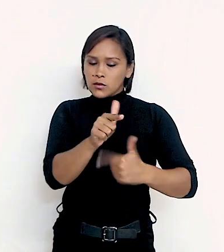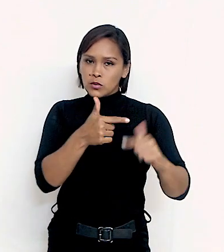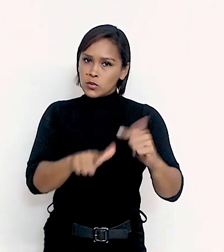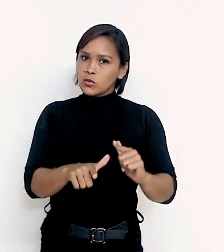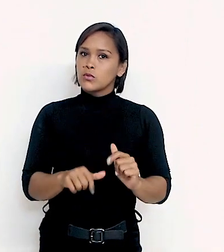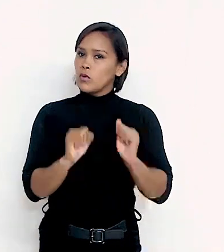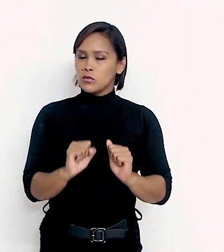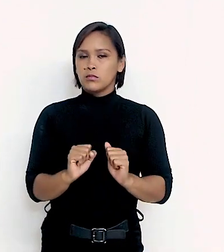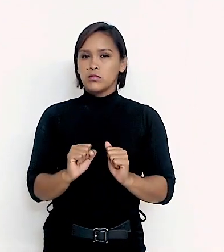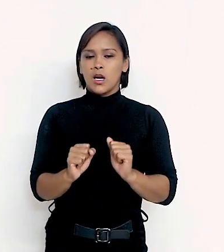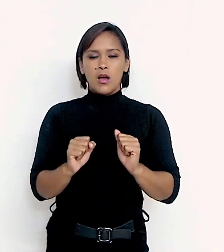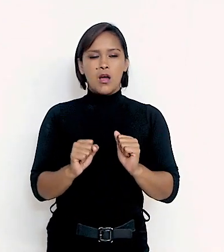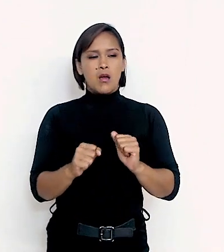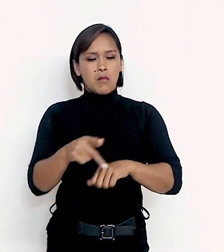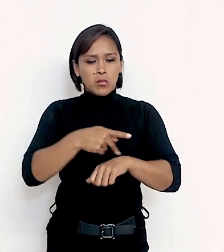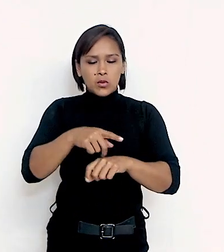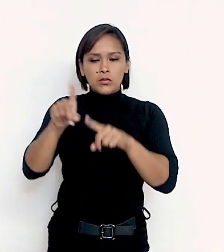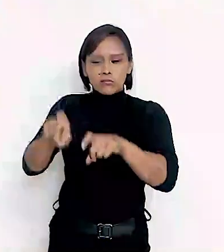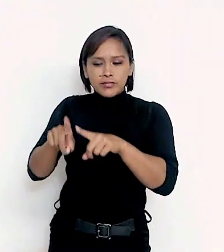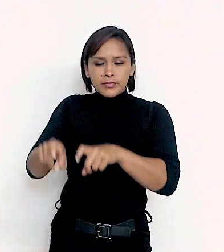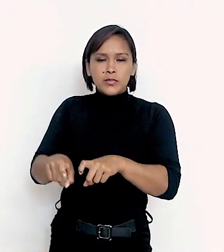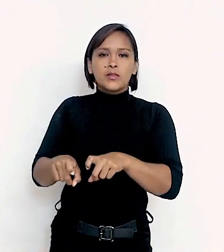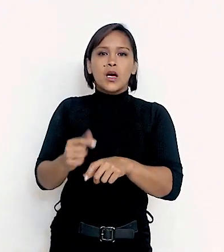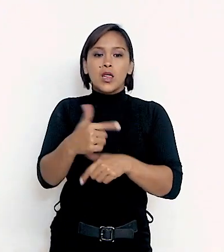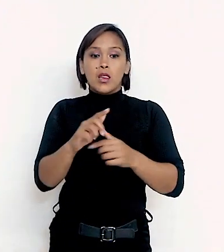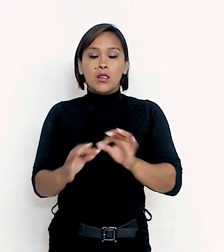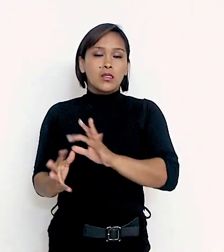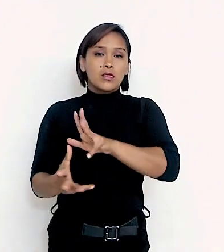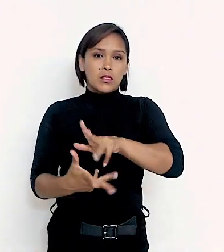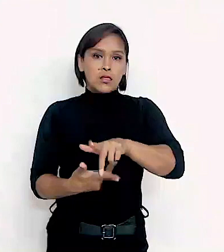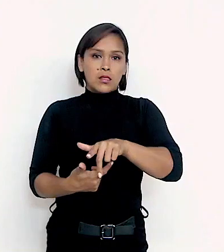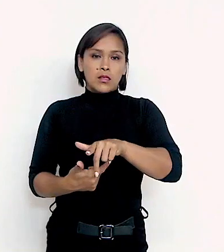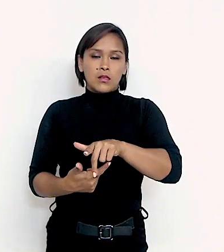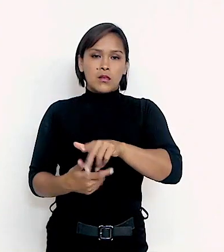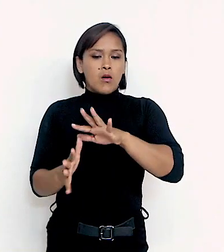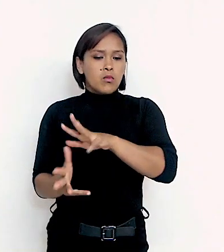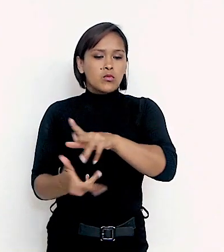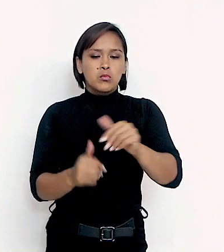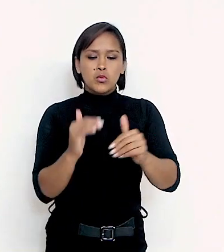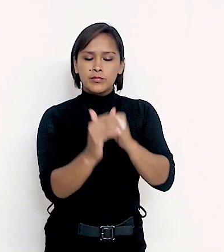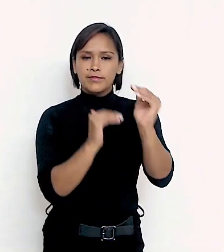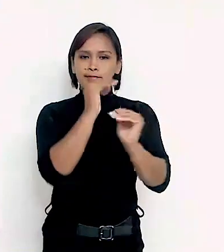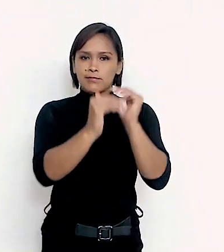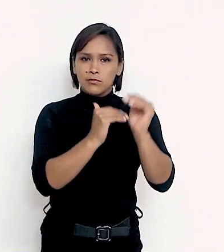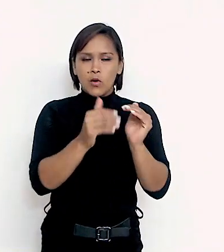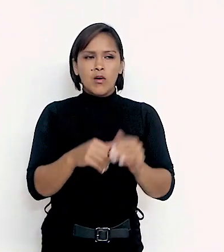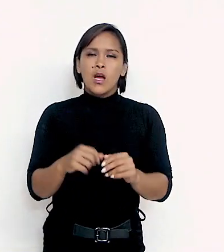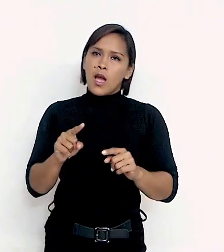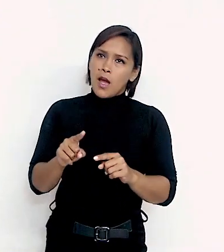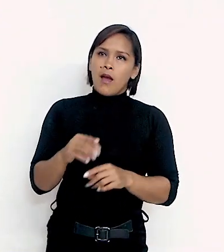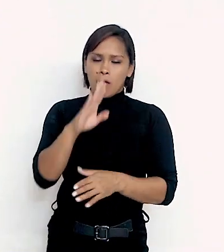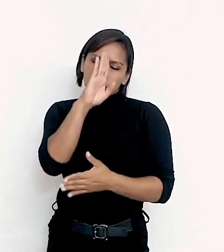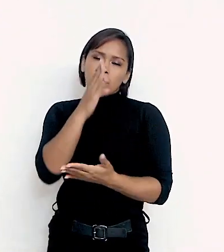países grandes potências agrícolas inclusive no mundo em nome do Ouro no mundo desenvolvido a